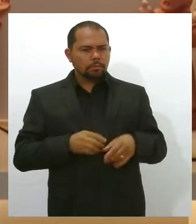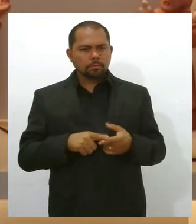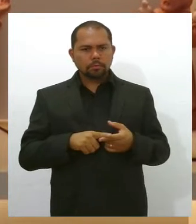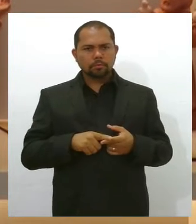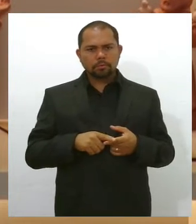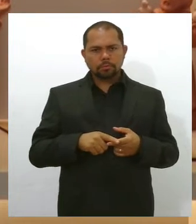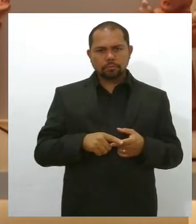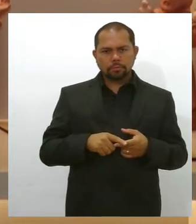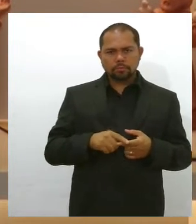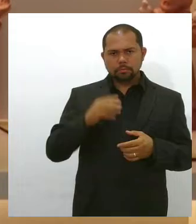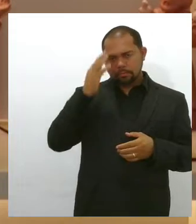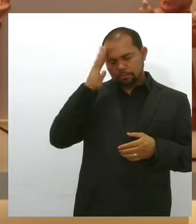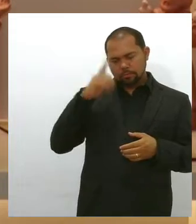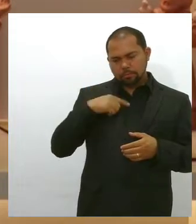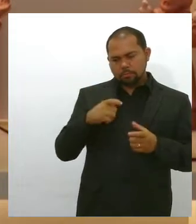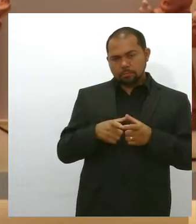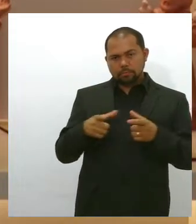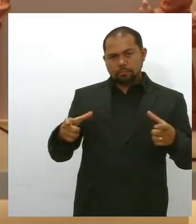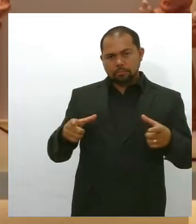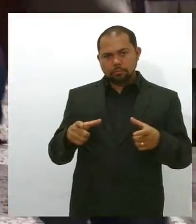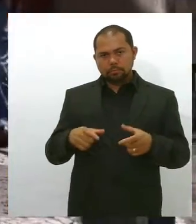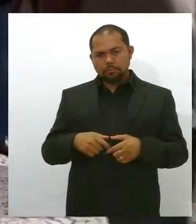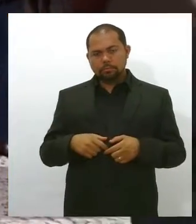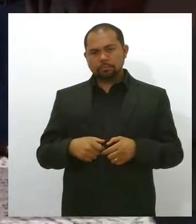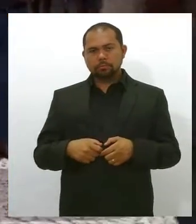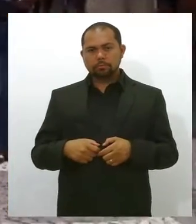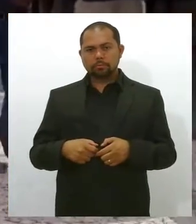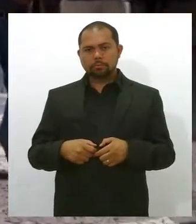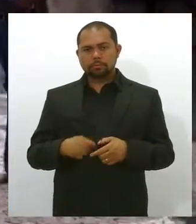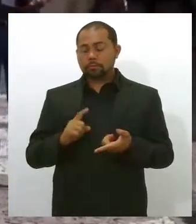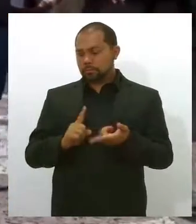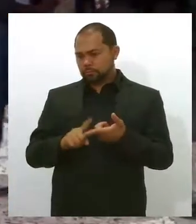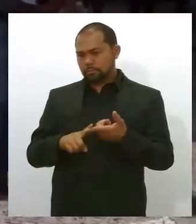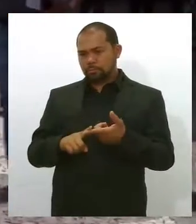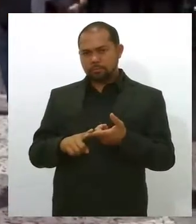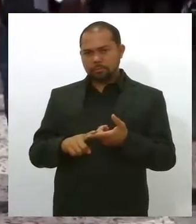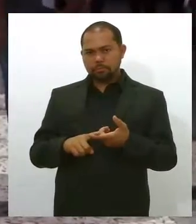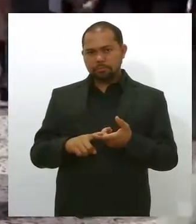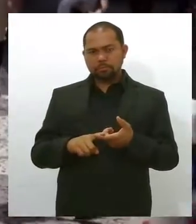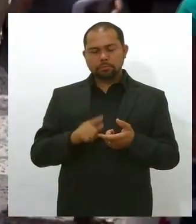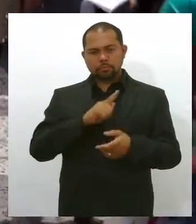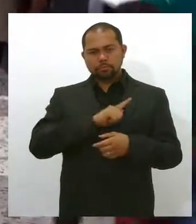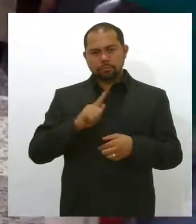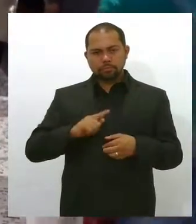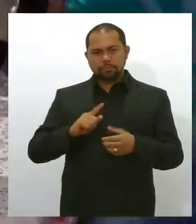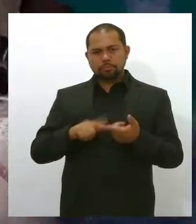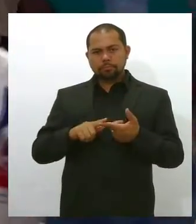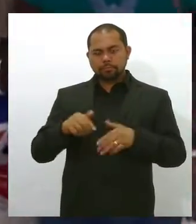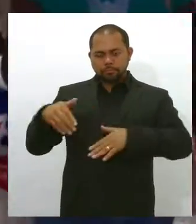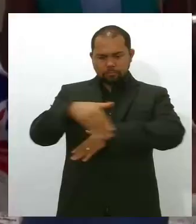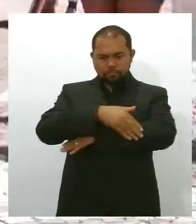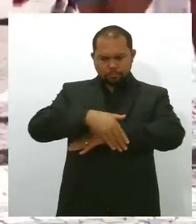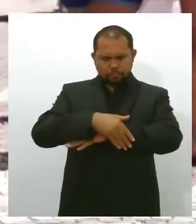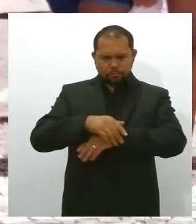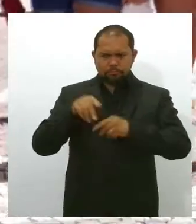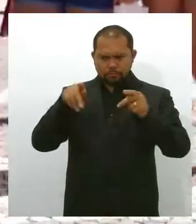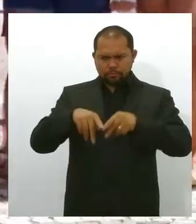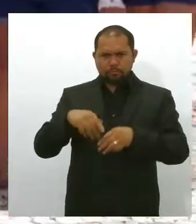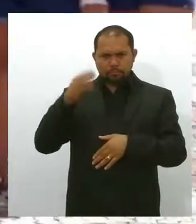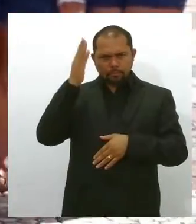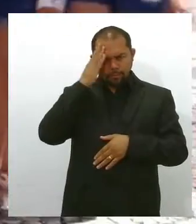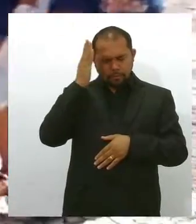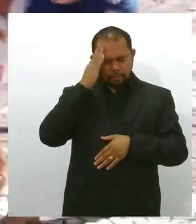mas são dos políticos eleitos bem como também de seu gestor nas ruas a população parece entender a importância de cobrar